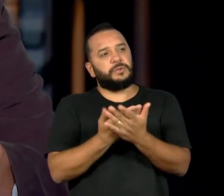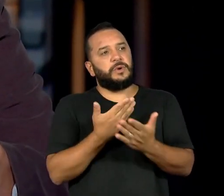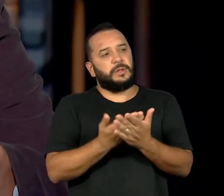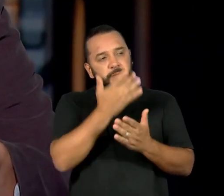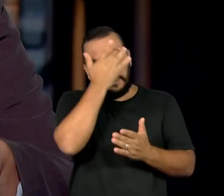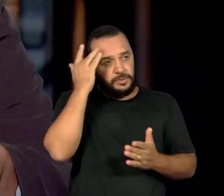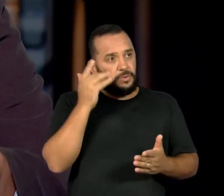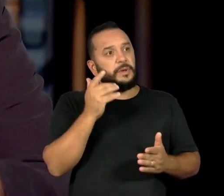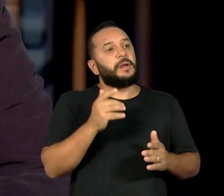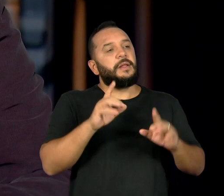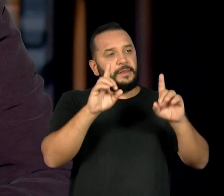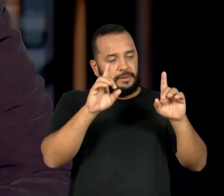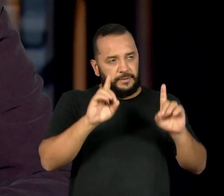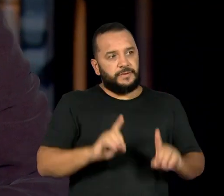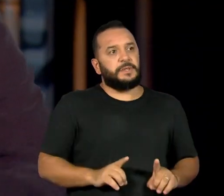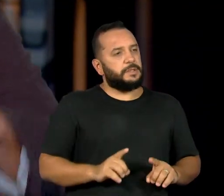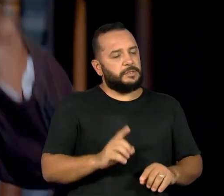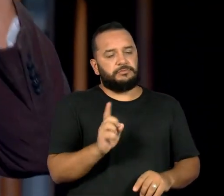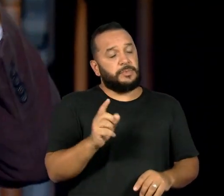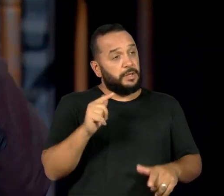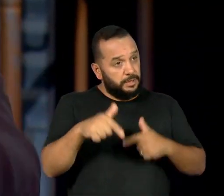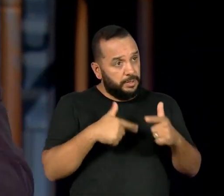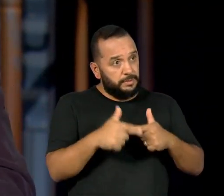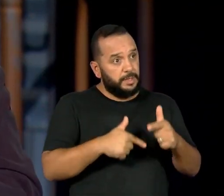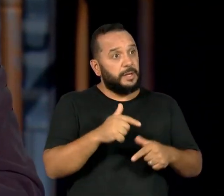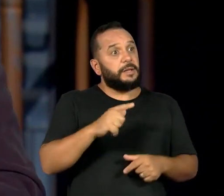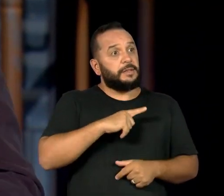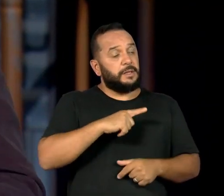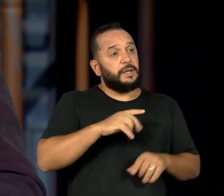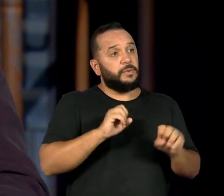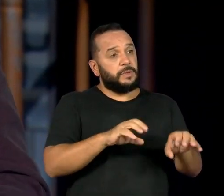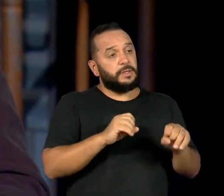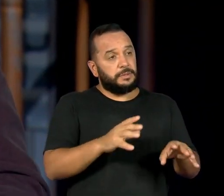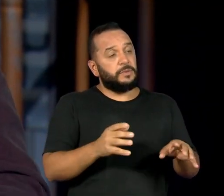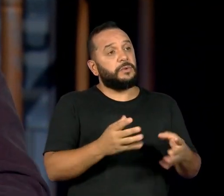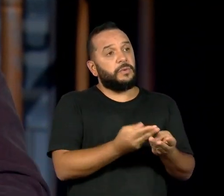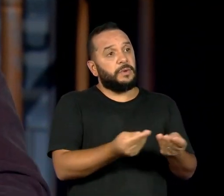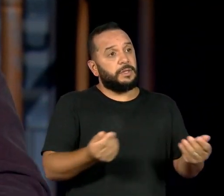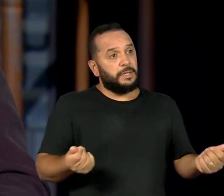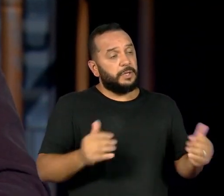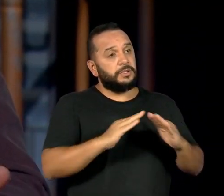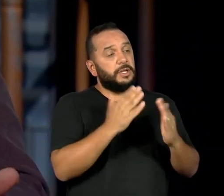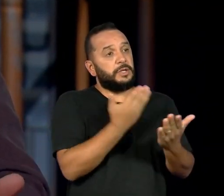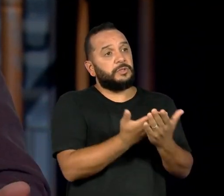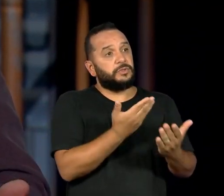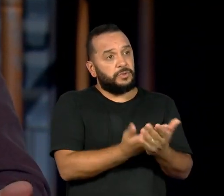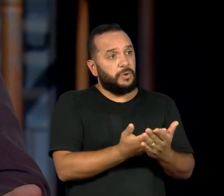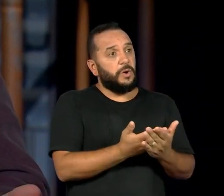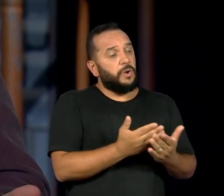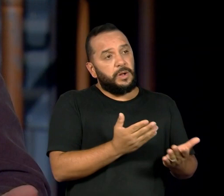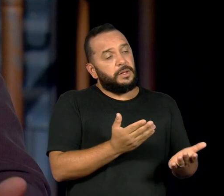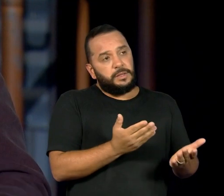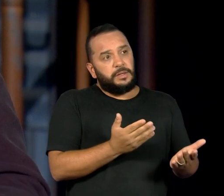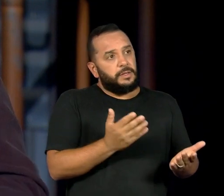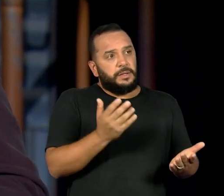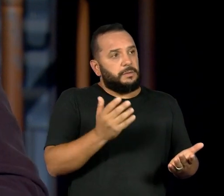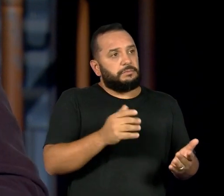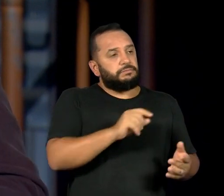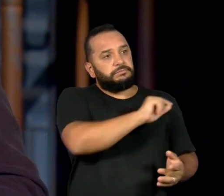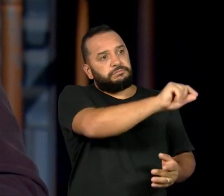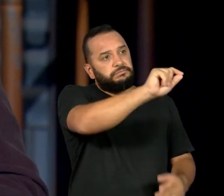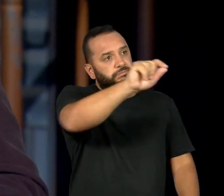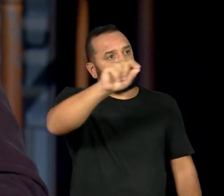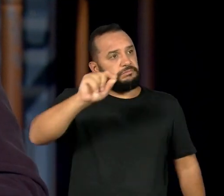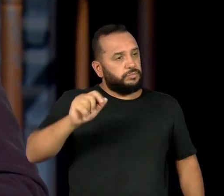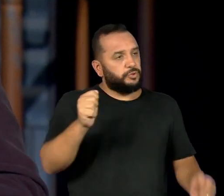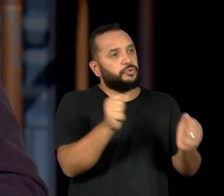É trabalhar para que ela tenha uma educação de qualidade na escola em comum, né? Na escola comum com as outras pessoas.